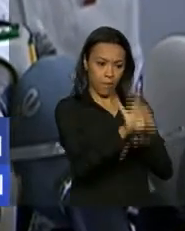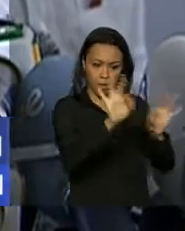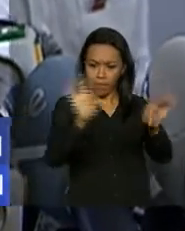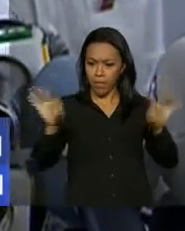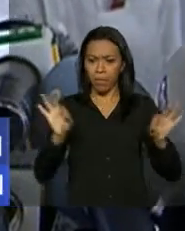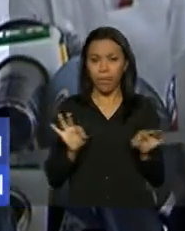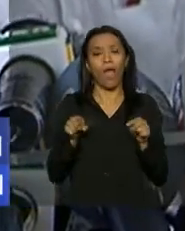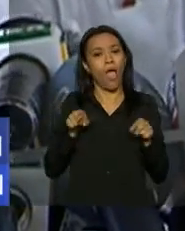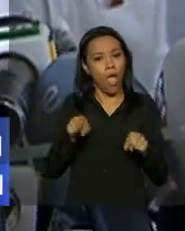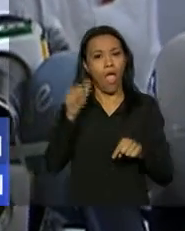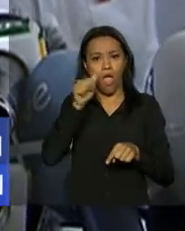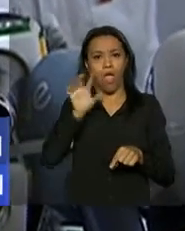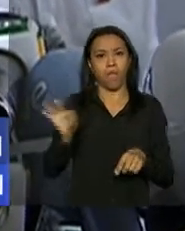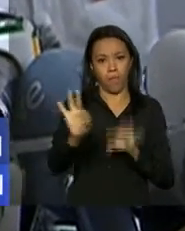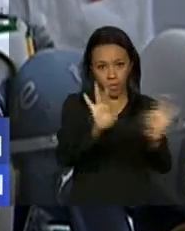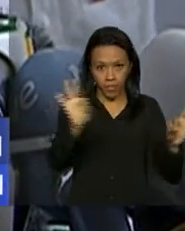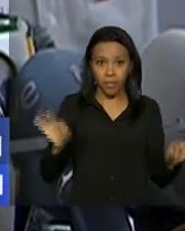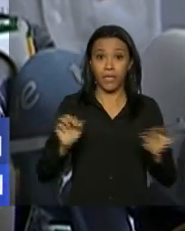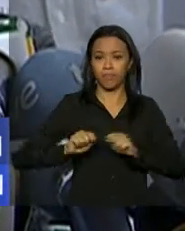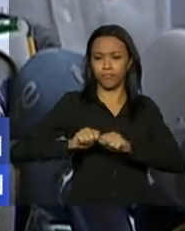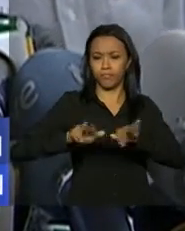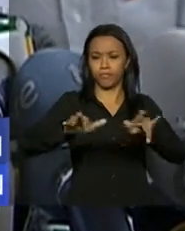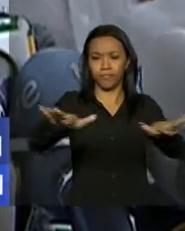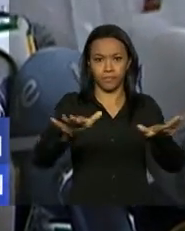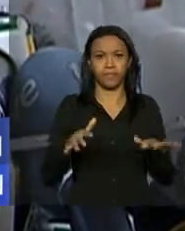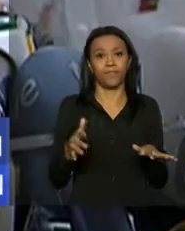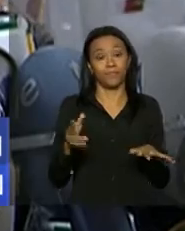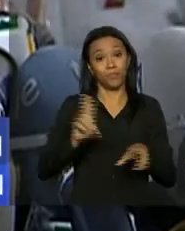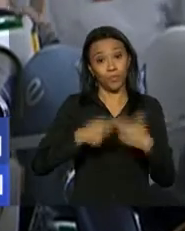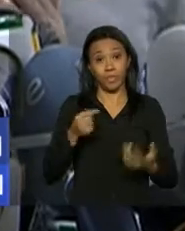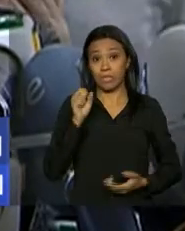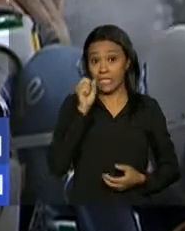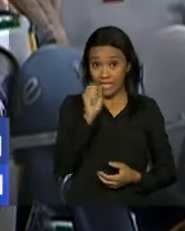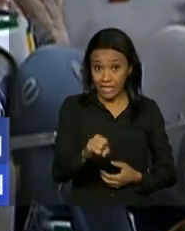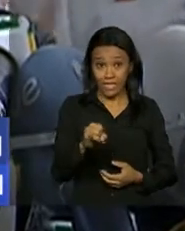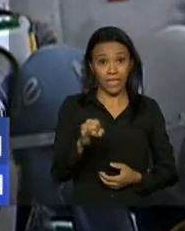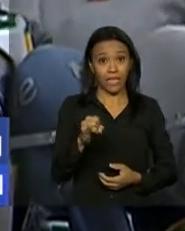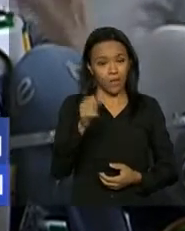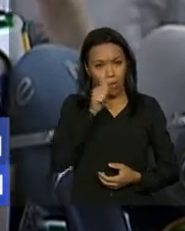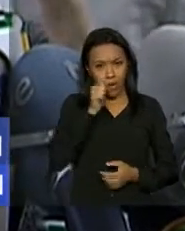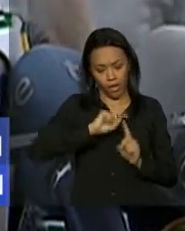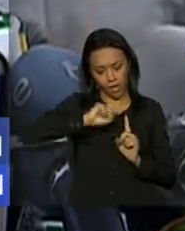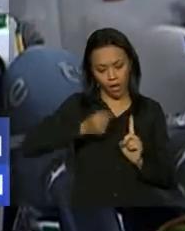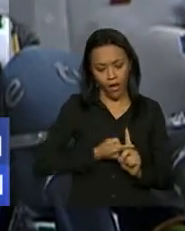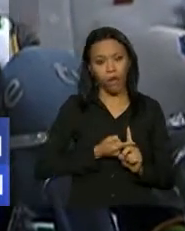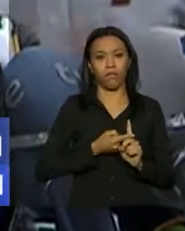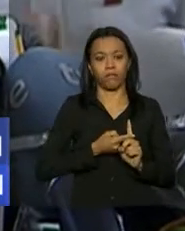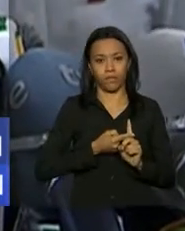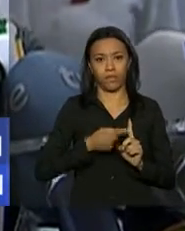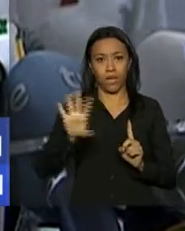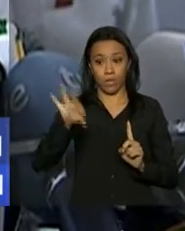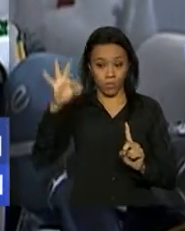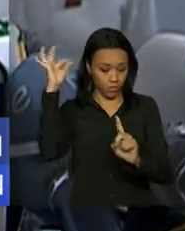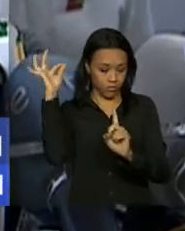que provoca a contaminação das pessoas e, portanto, se a pessoa, se for uma senhora grávida, uma moça grávida, o